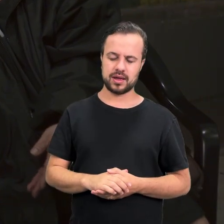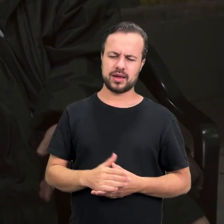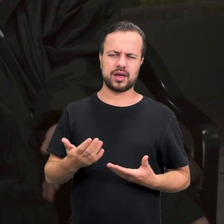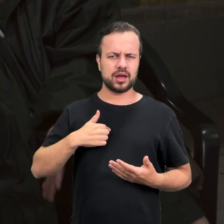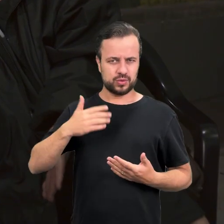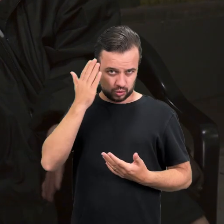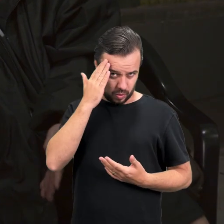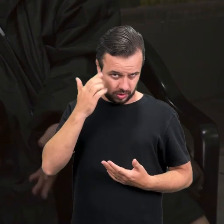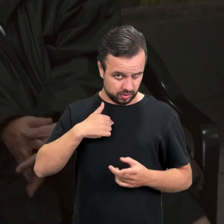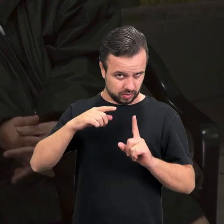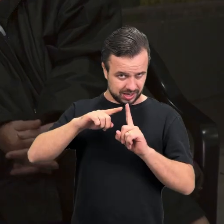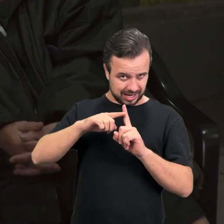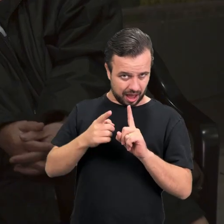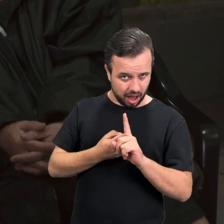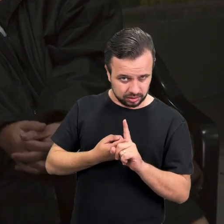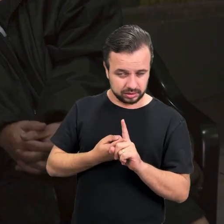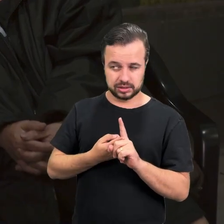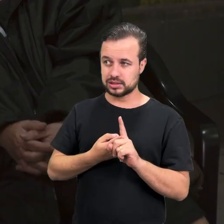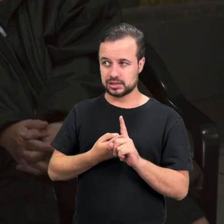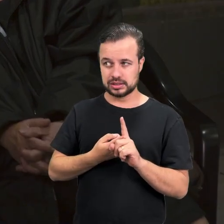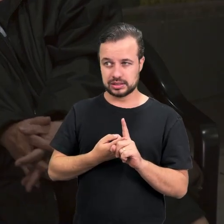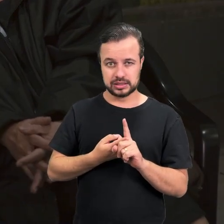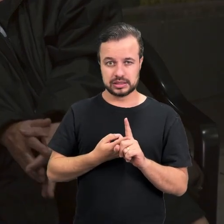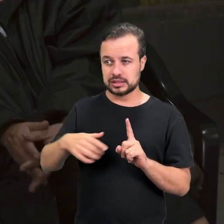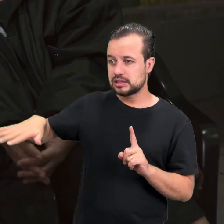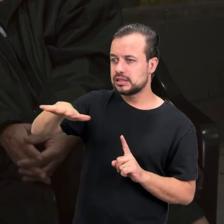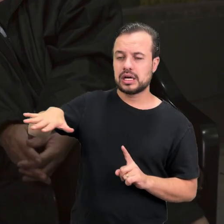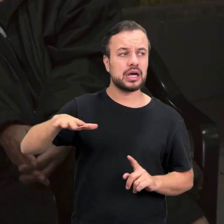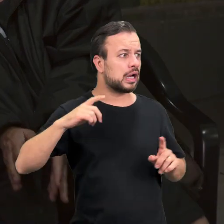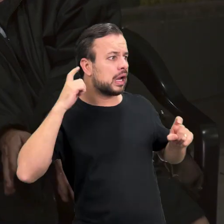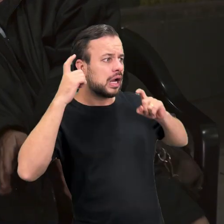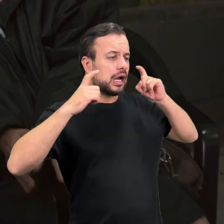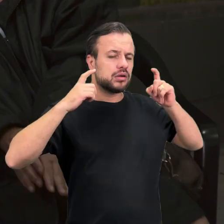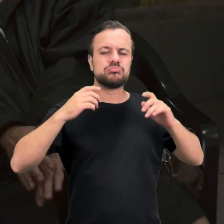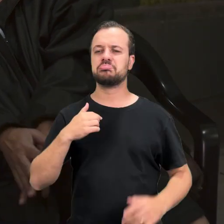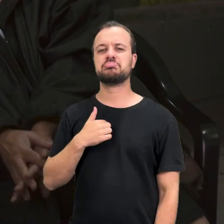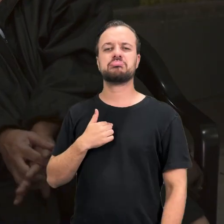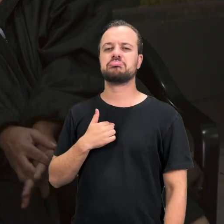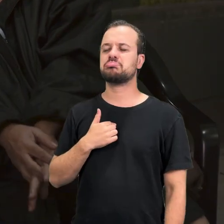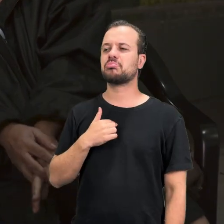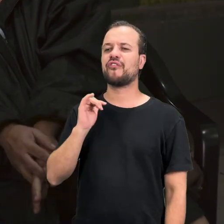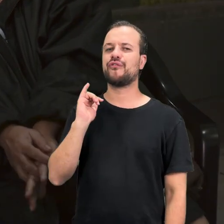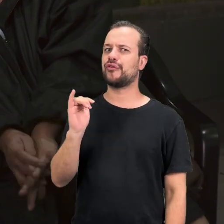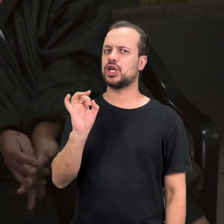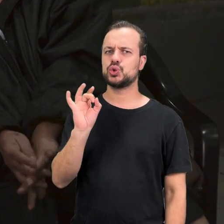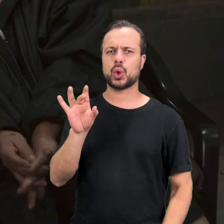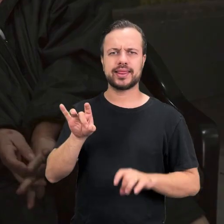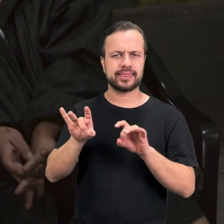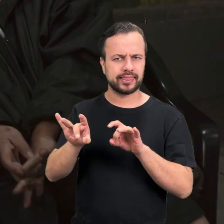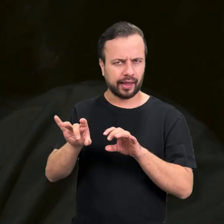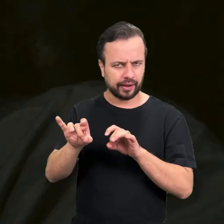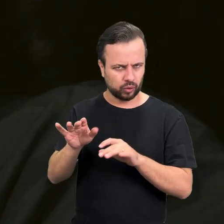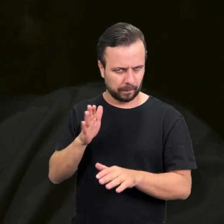eu descobri, aí todo mundo ficou preocupado, mas eu só contei pro